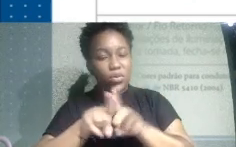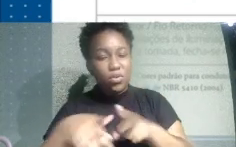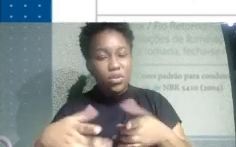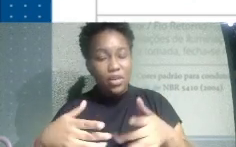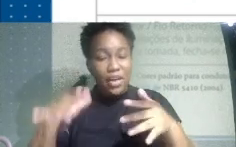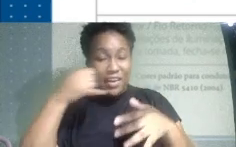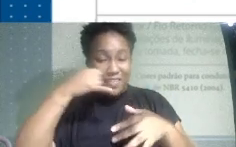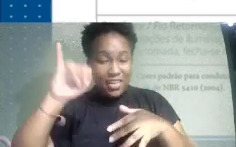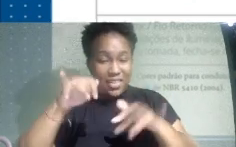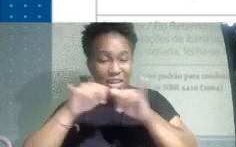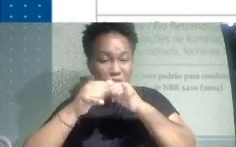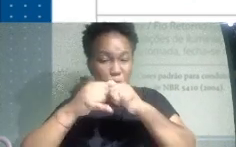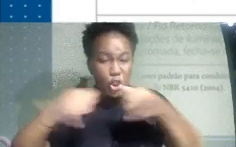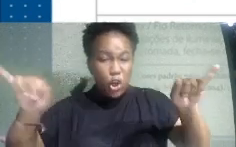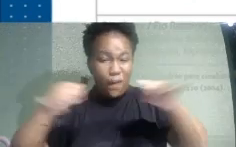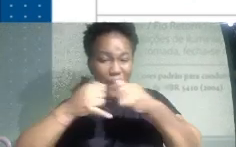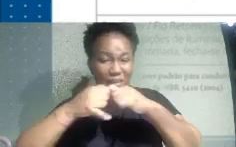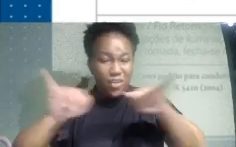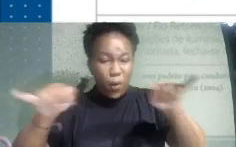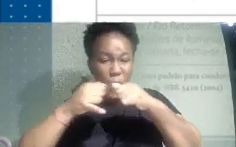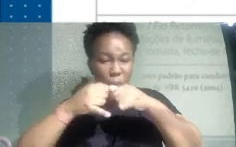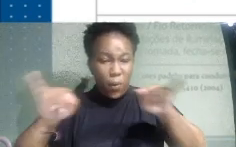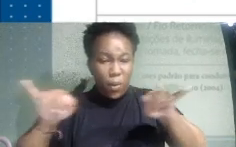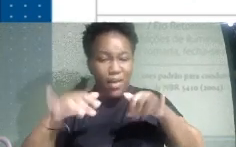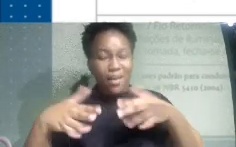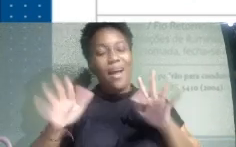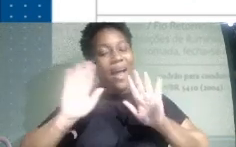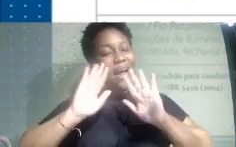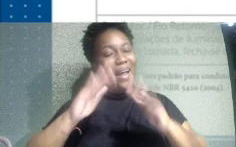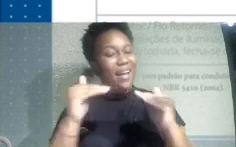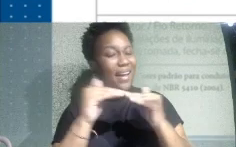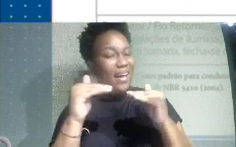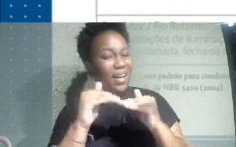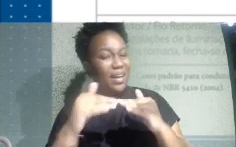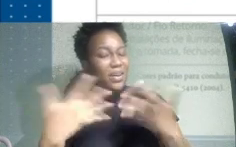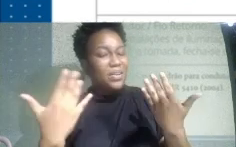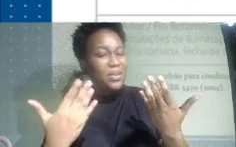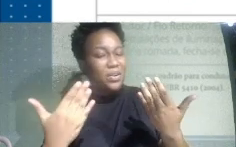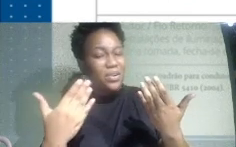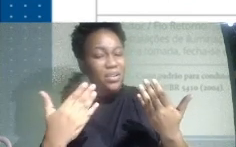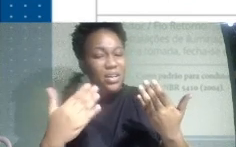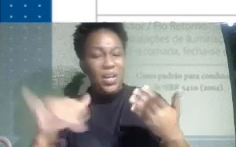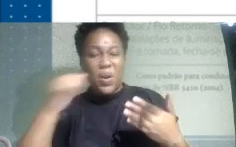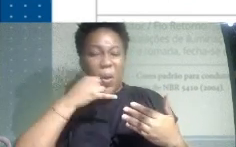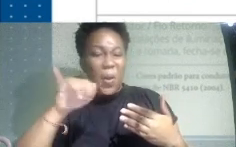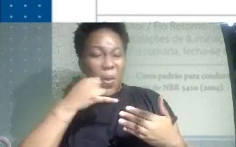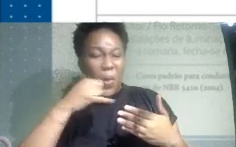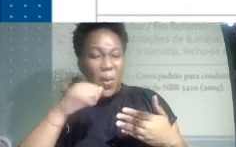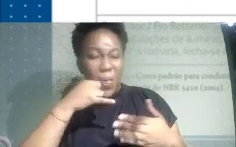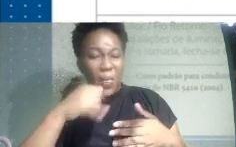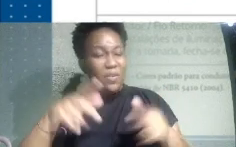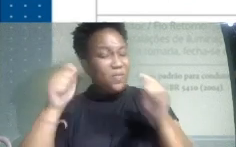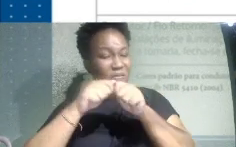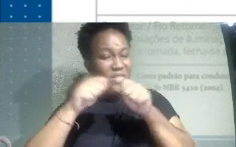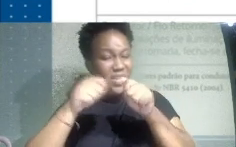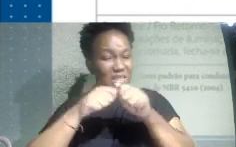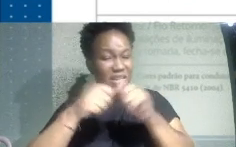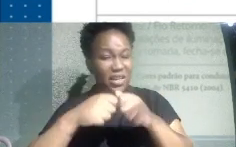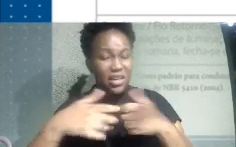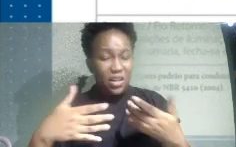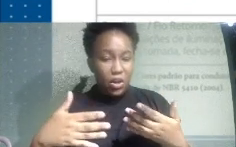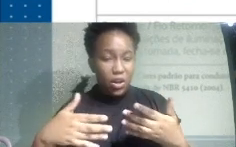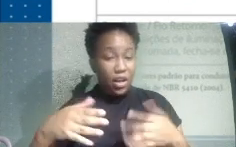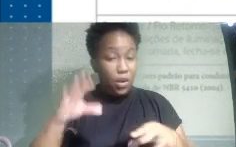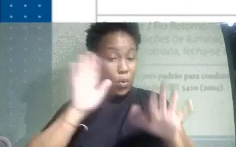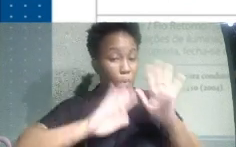choques elétricos. Renan, mas na casa onde eu moro, o eletricista quando foi fazer lá, ele não fez o aterramento, ele não colocou um fio terra.